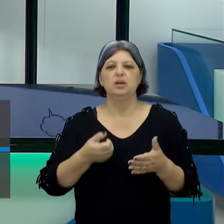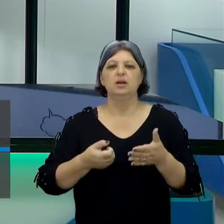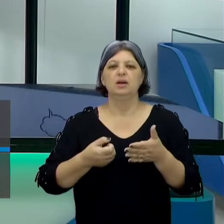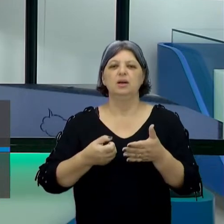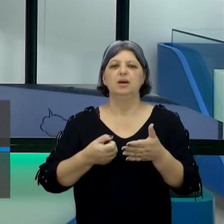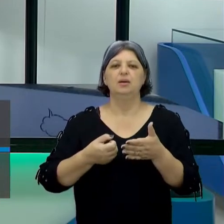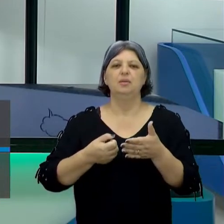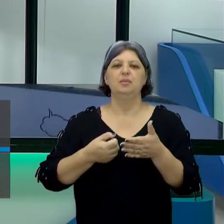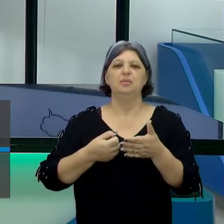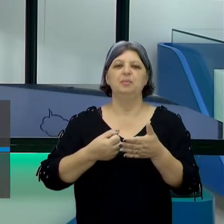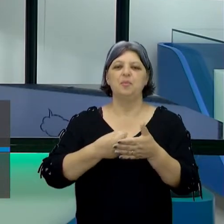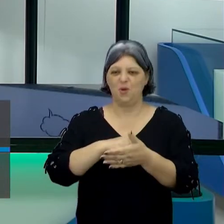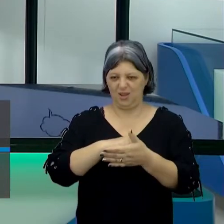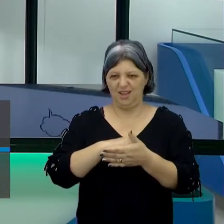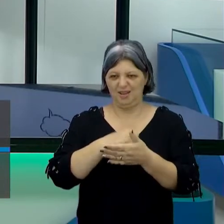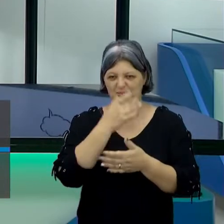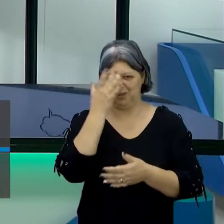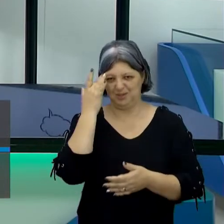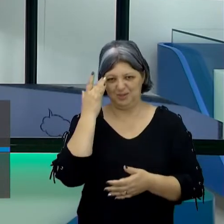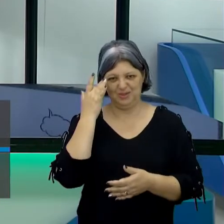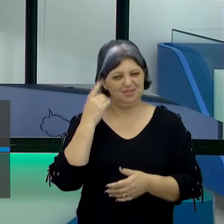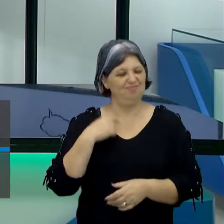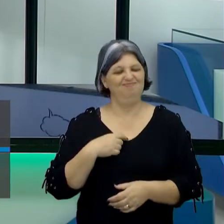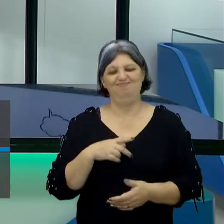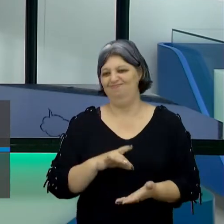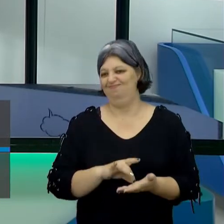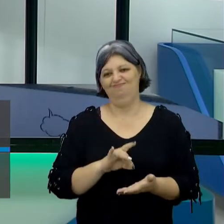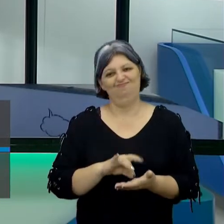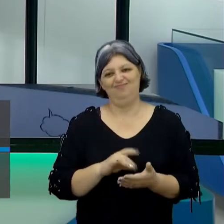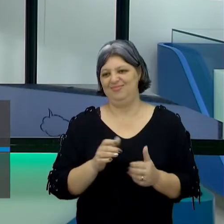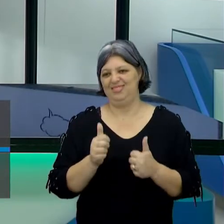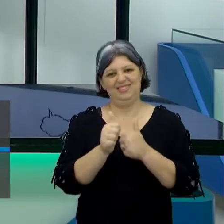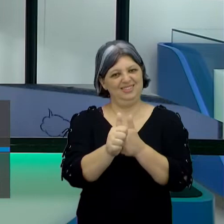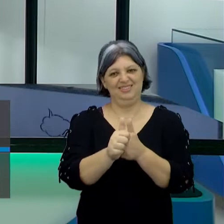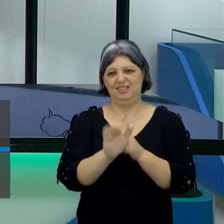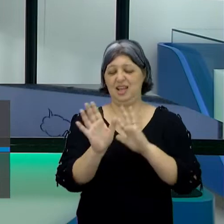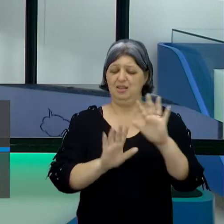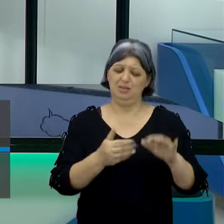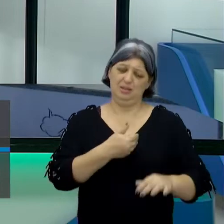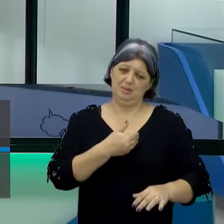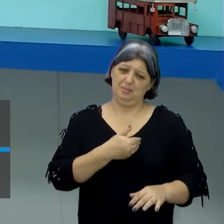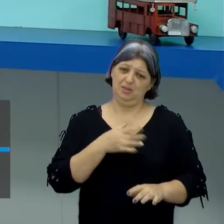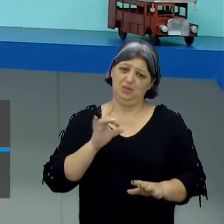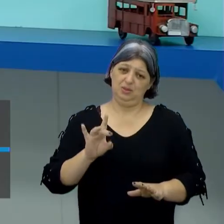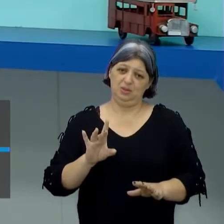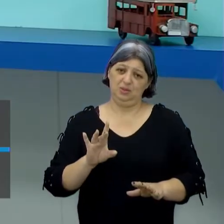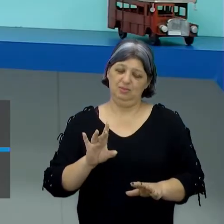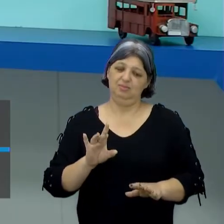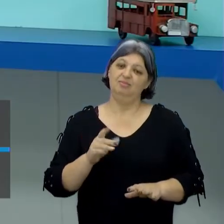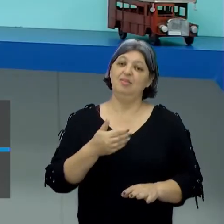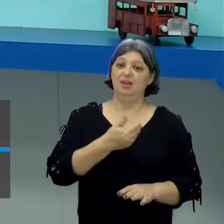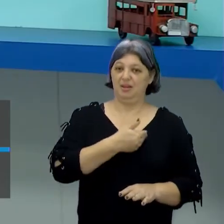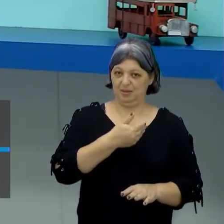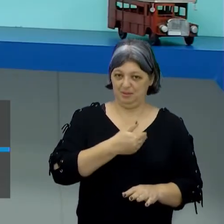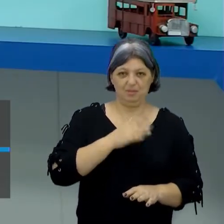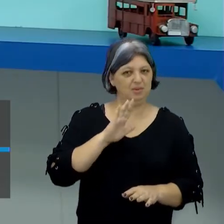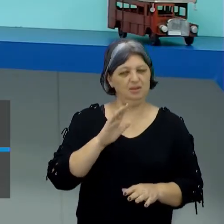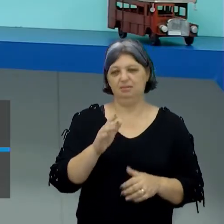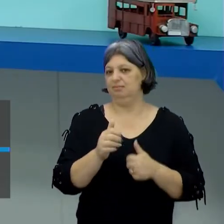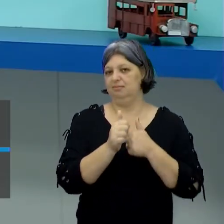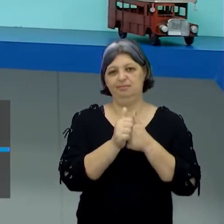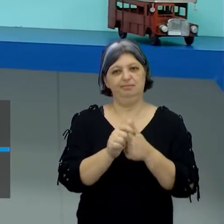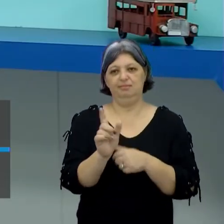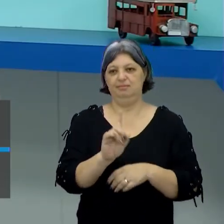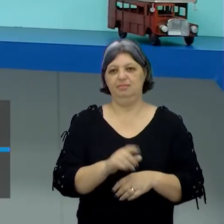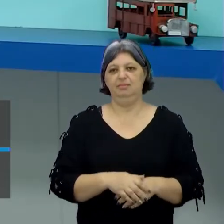pessoas desagradáveis na internet? Na verdade, eu não sigo. Não segue? Não. Às vezes eu sou amiga, olha eu contando. Eu sou amiga, mas eu não sigo. Porque Ah, quando